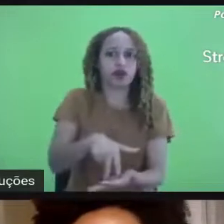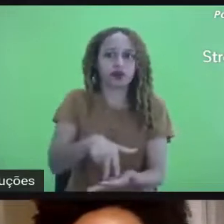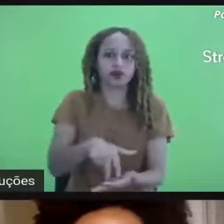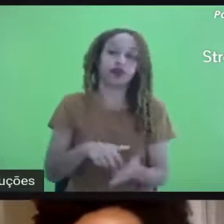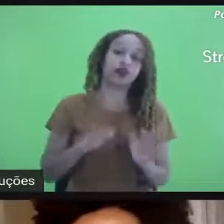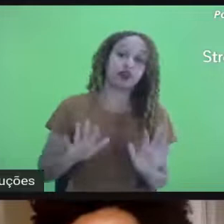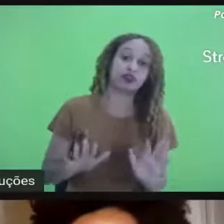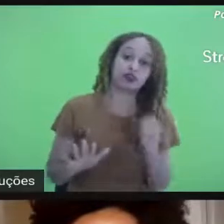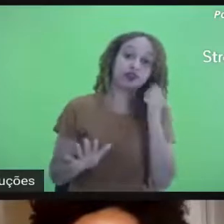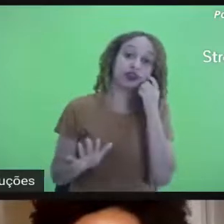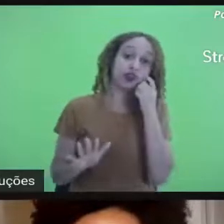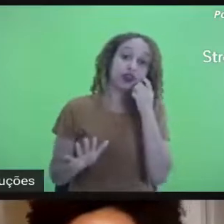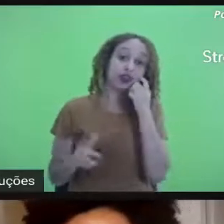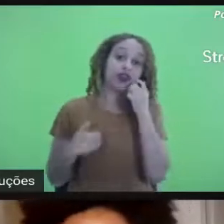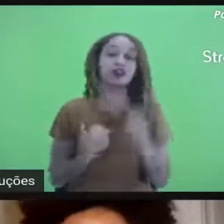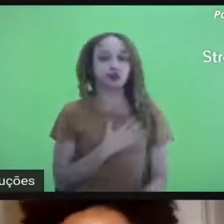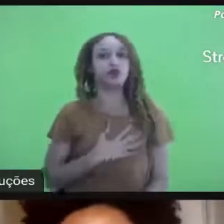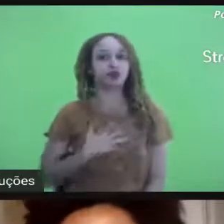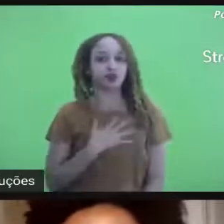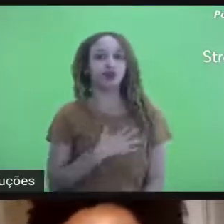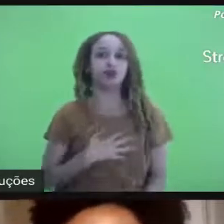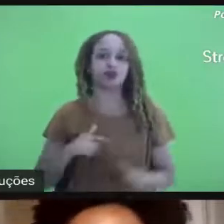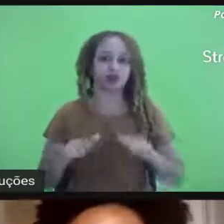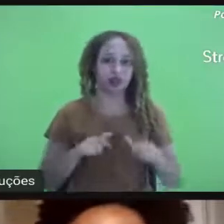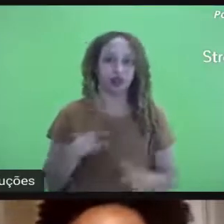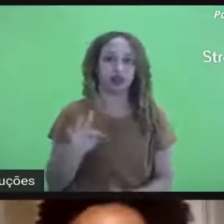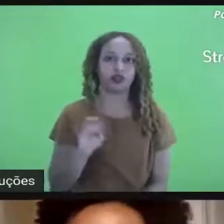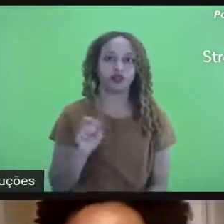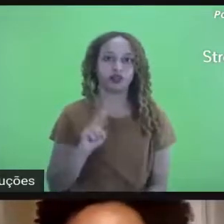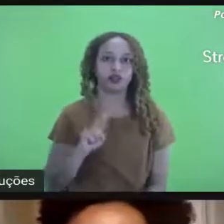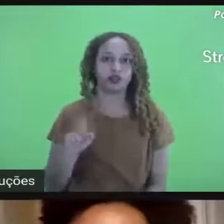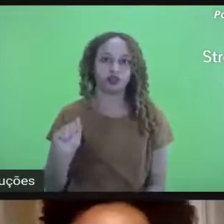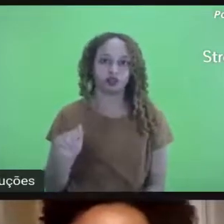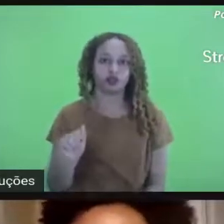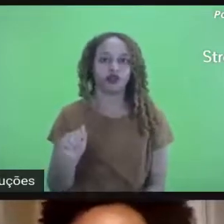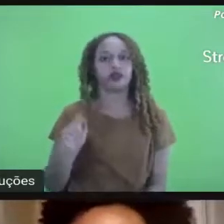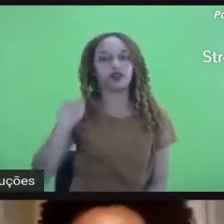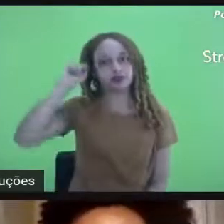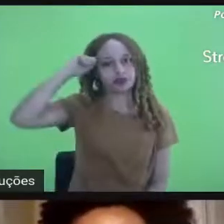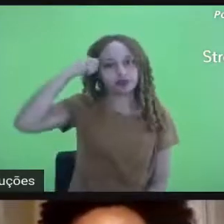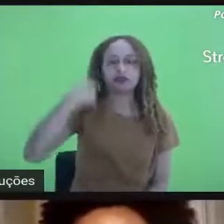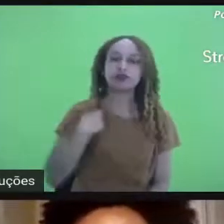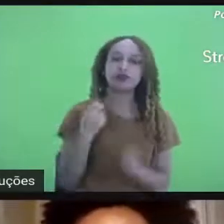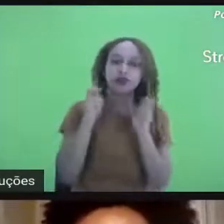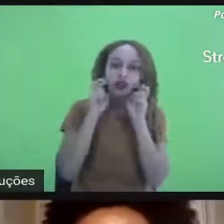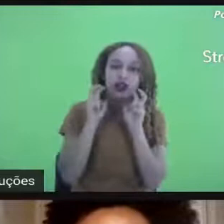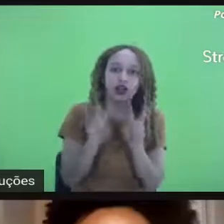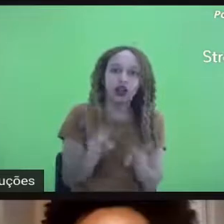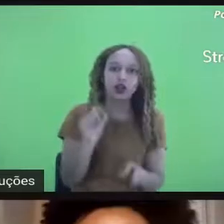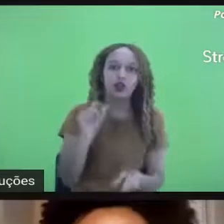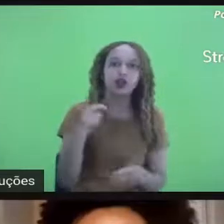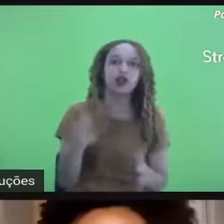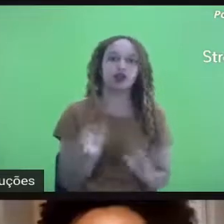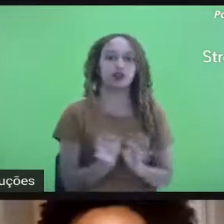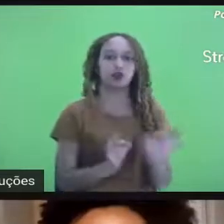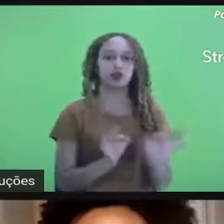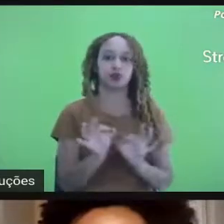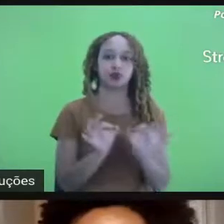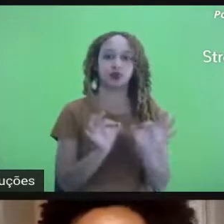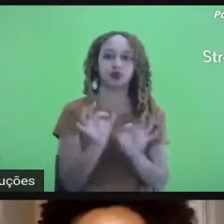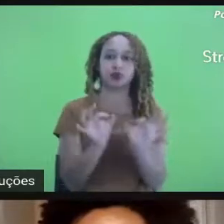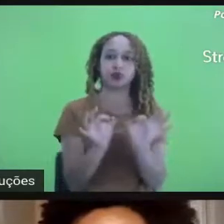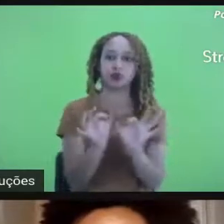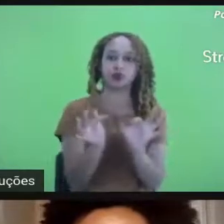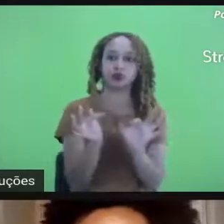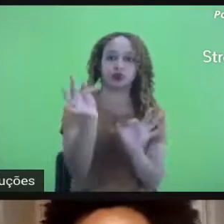acho que nós... Eu gosto muito do trabalho do Terra Preta, justamente porque eu vejo uma construção de futuro e